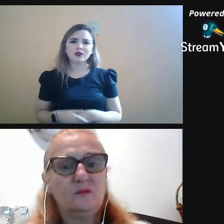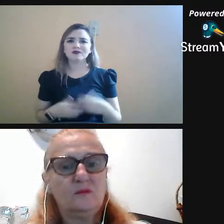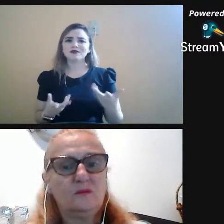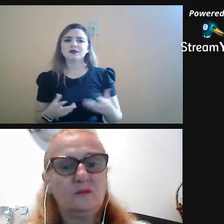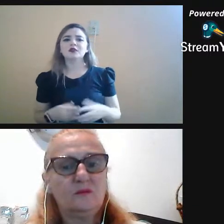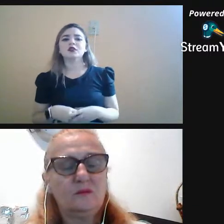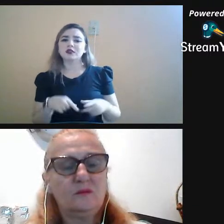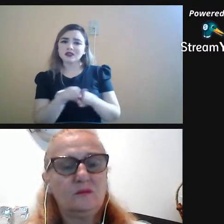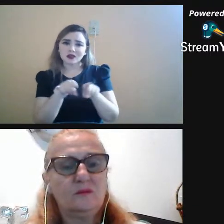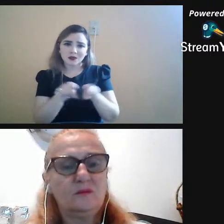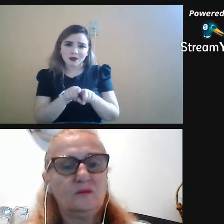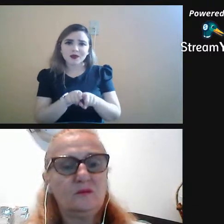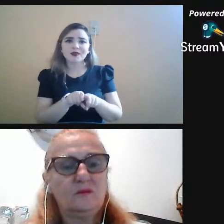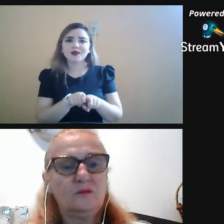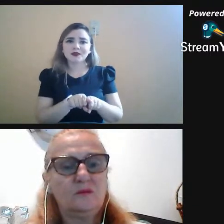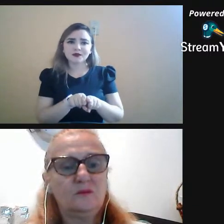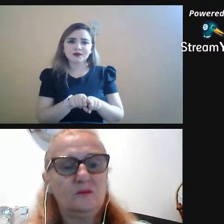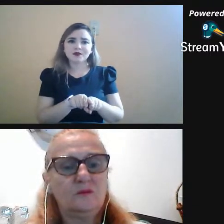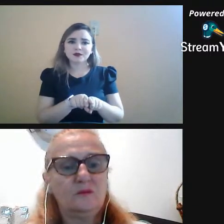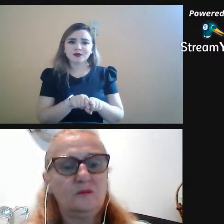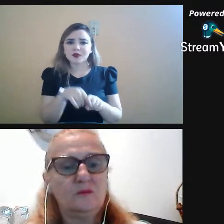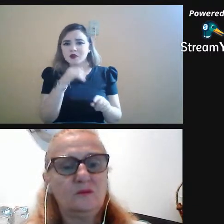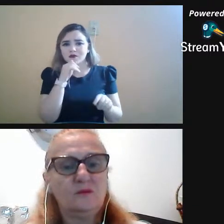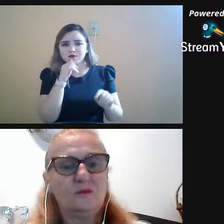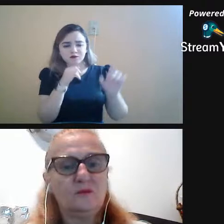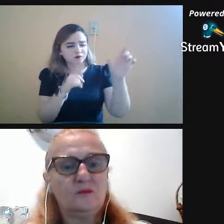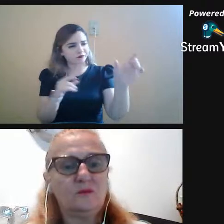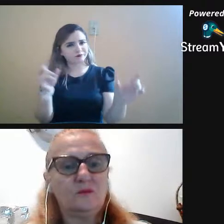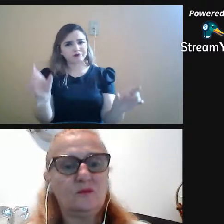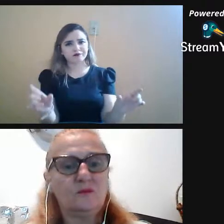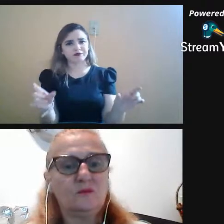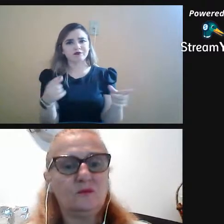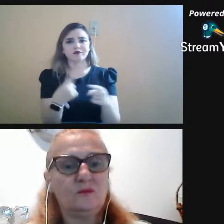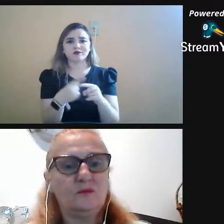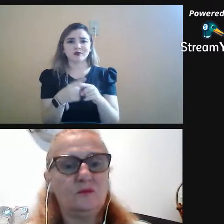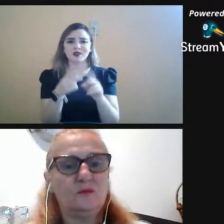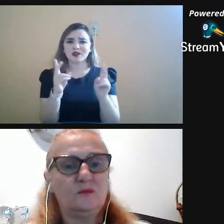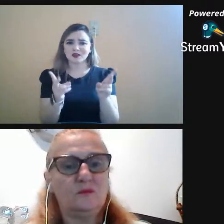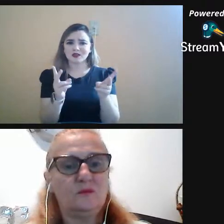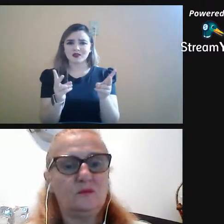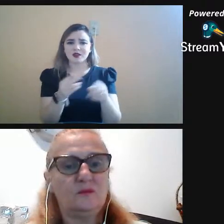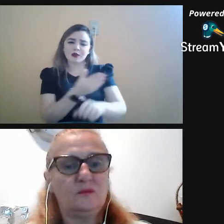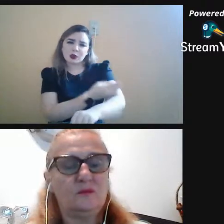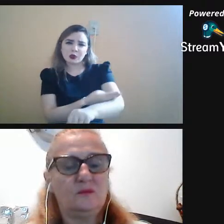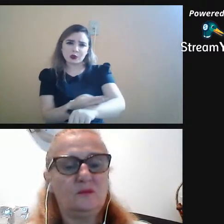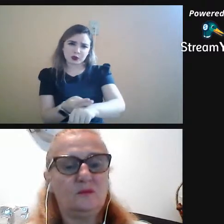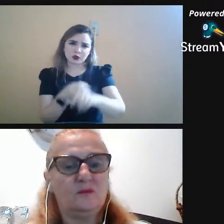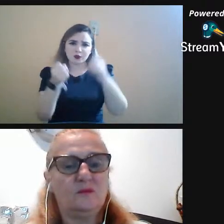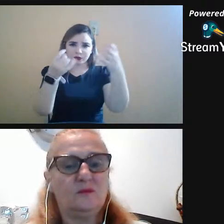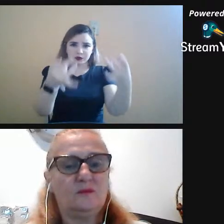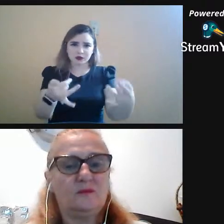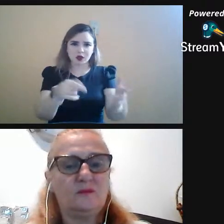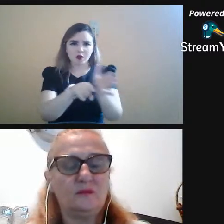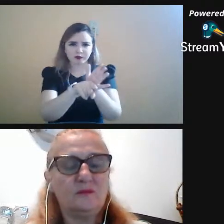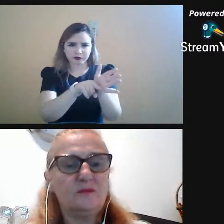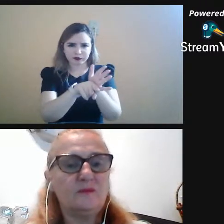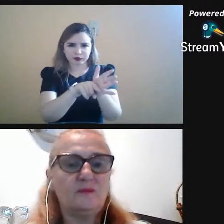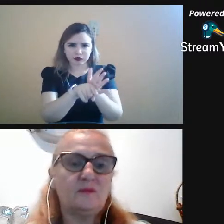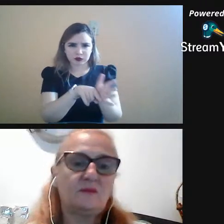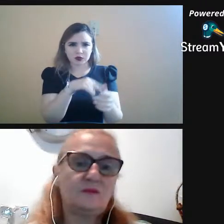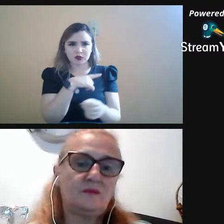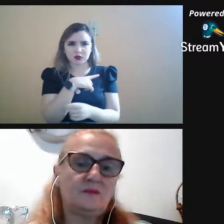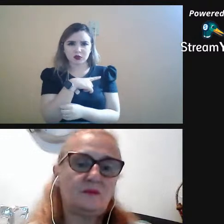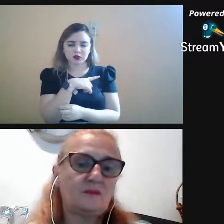ambiente também. Porque, assim, eu sempre costumo mencionar essa pesquisa, é uma pesquisa